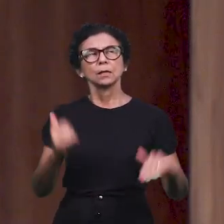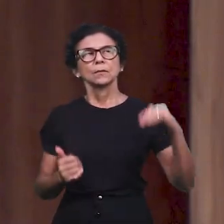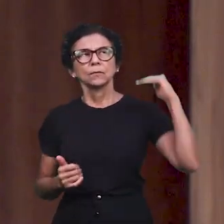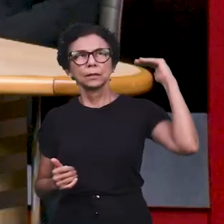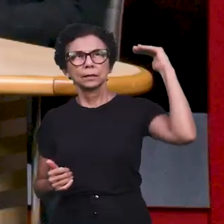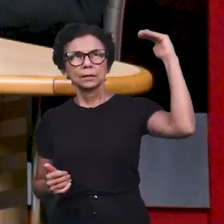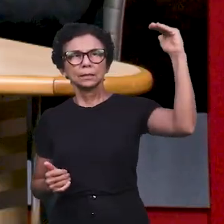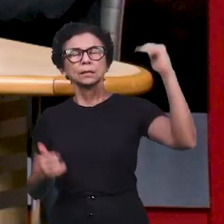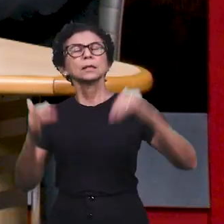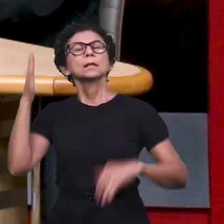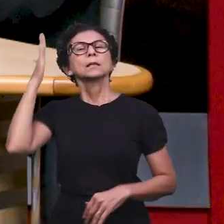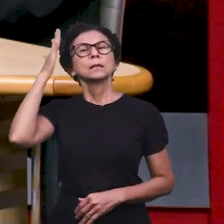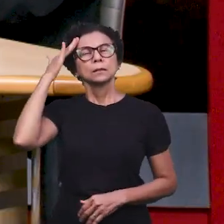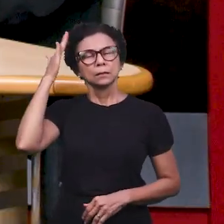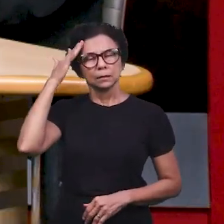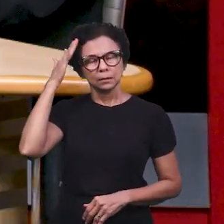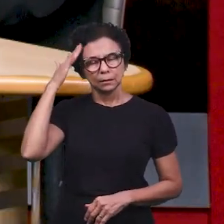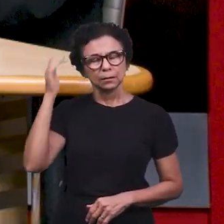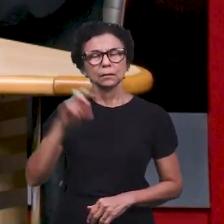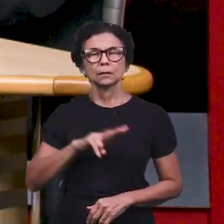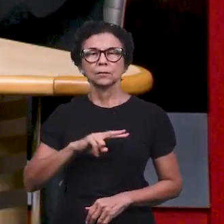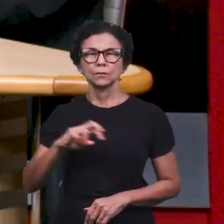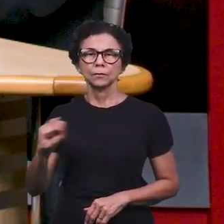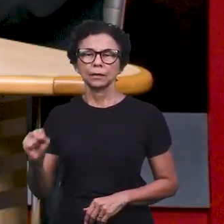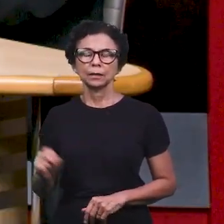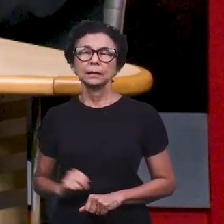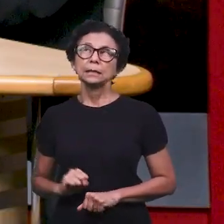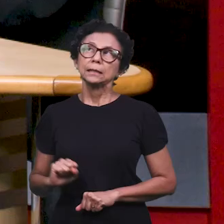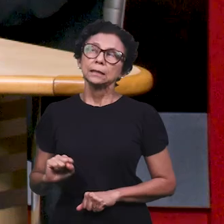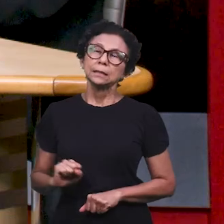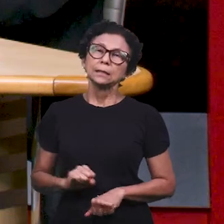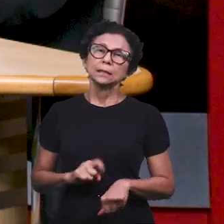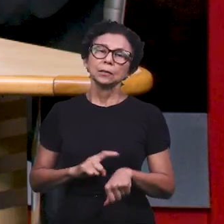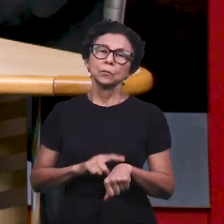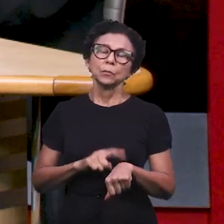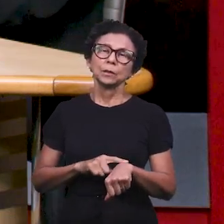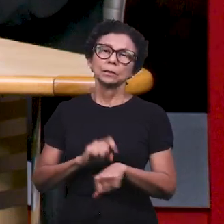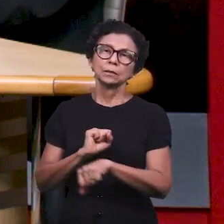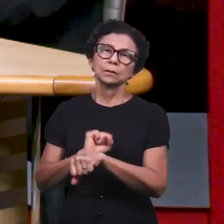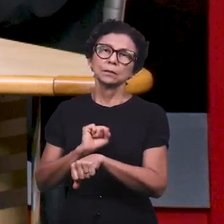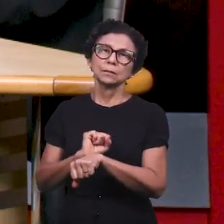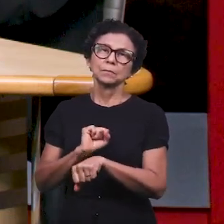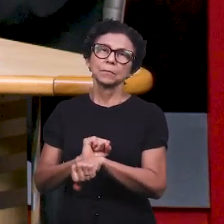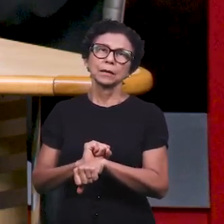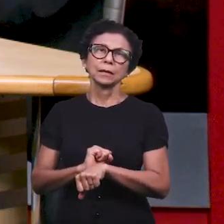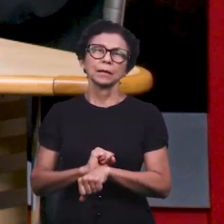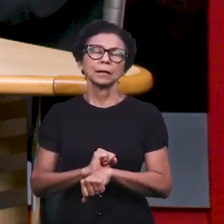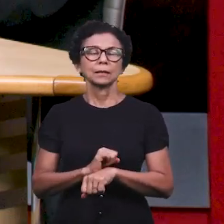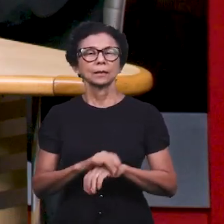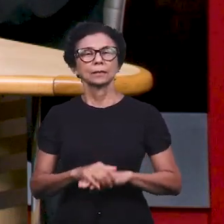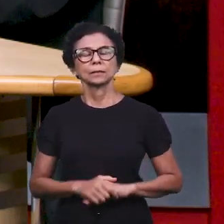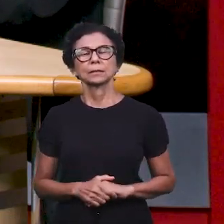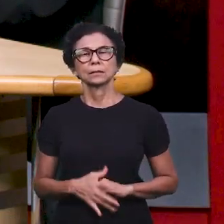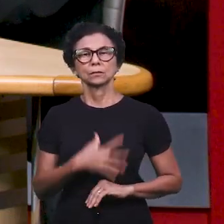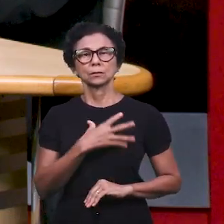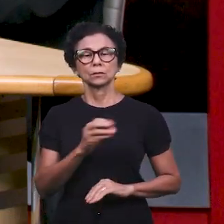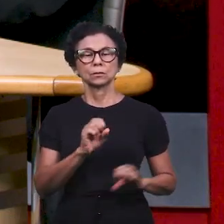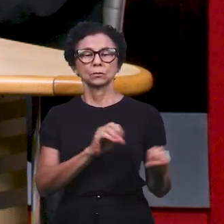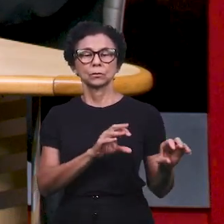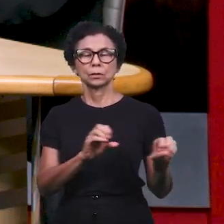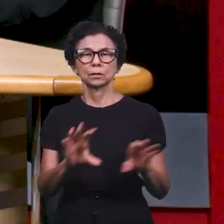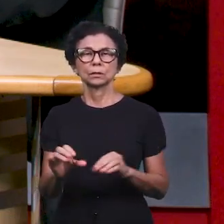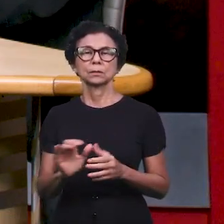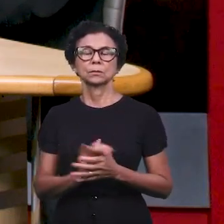entender isso bem. E ele vai entender. E é um tempo de espera, é como se fosse um plantio, né? É um plantio. A educação dos nossos filhos